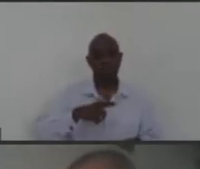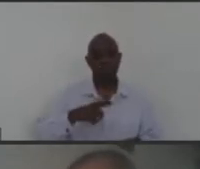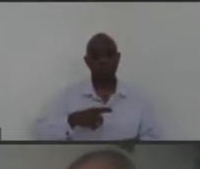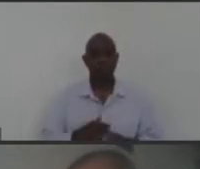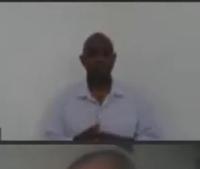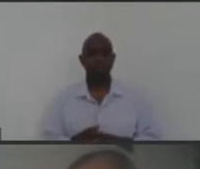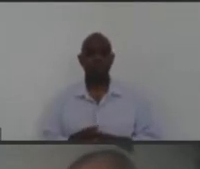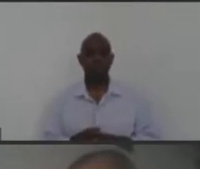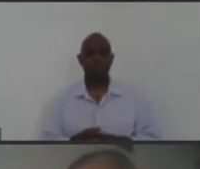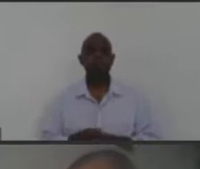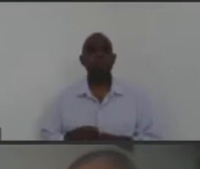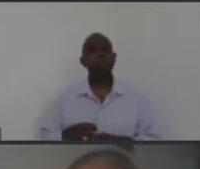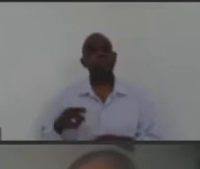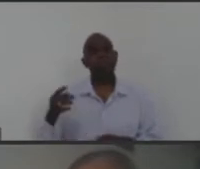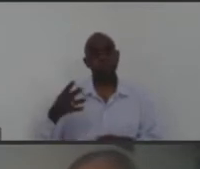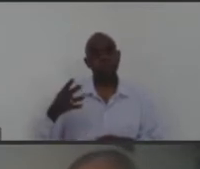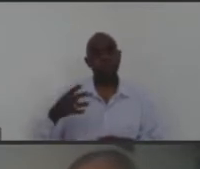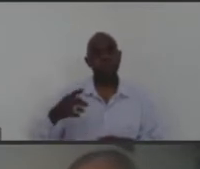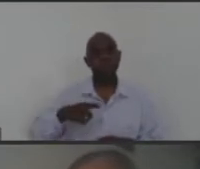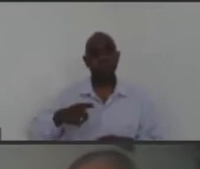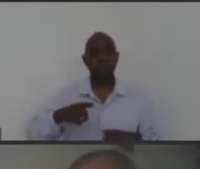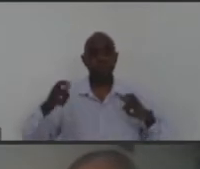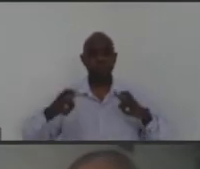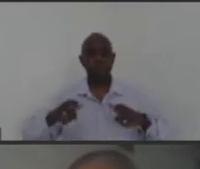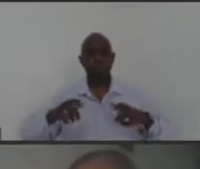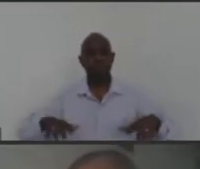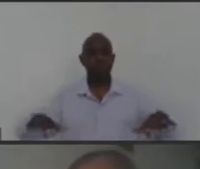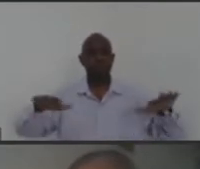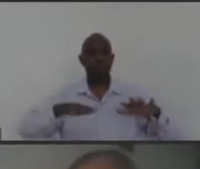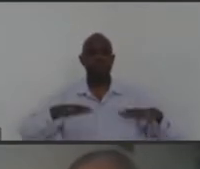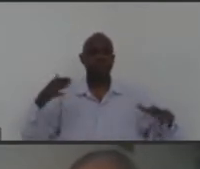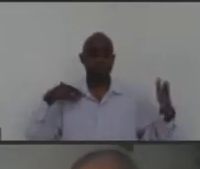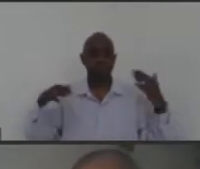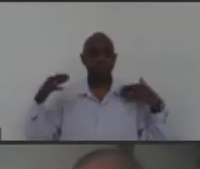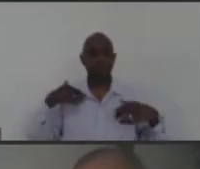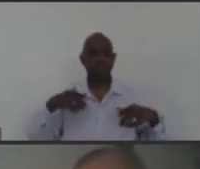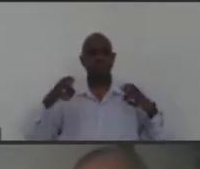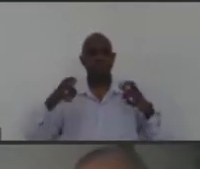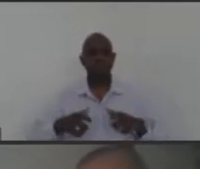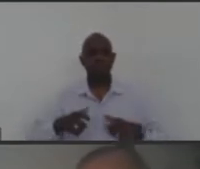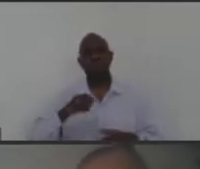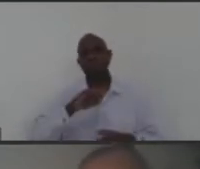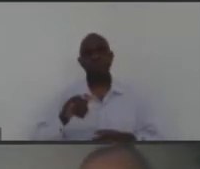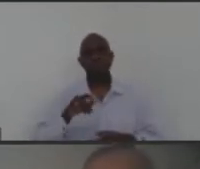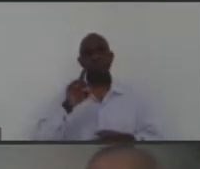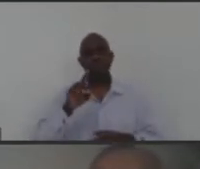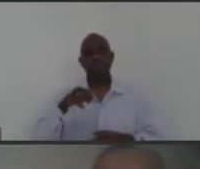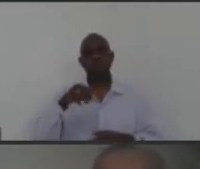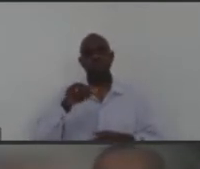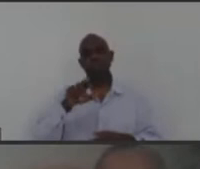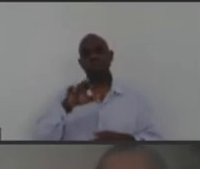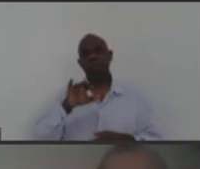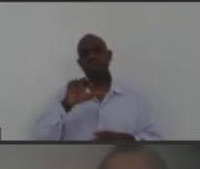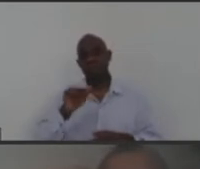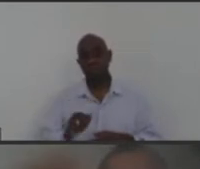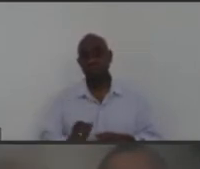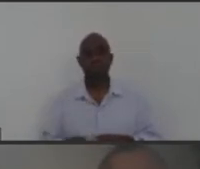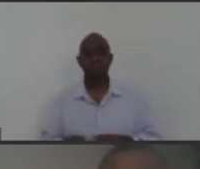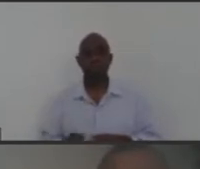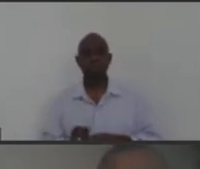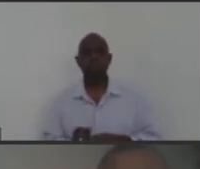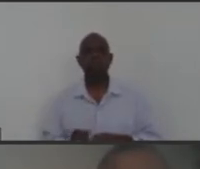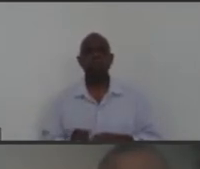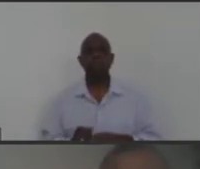livre uso comum, sistema de lazer, do loteamento denominado Jardim Maria Antônia, cito Avenida Elzo Zag